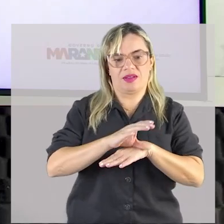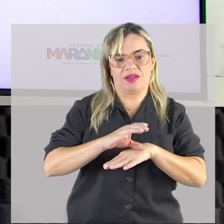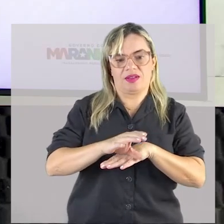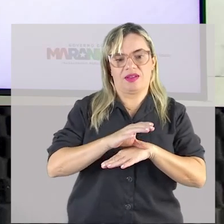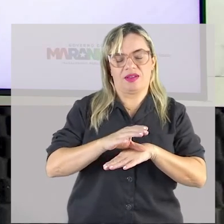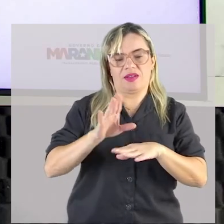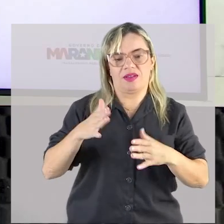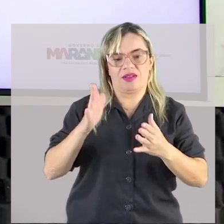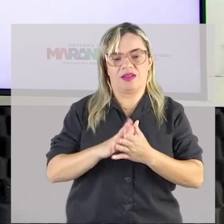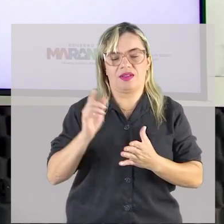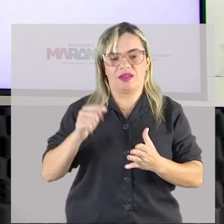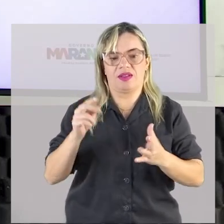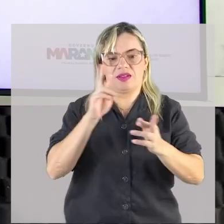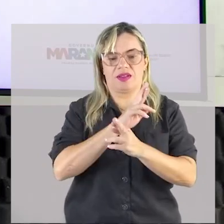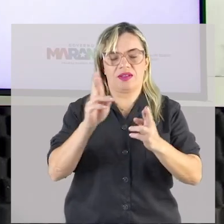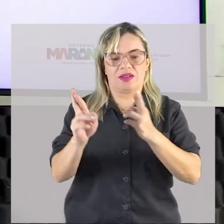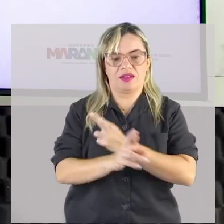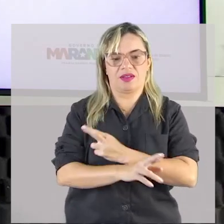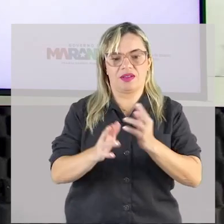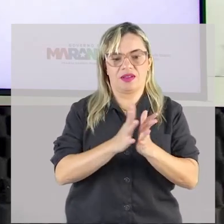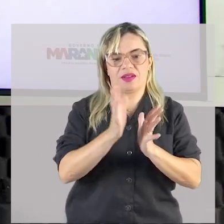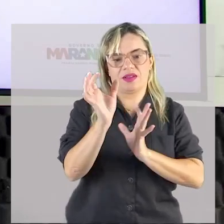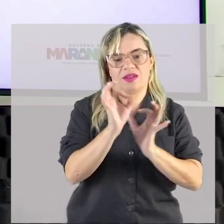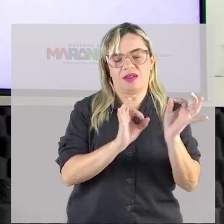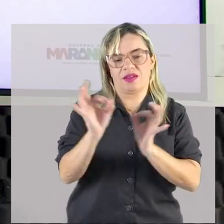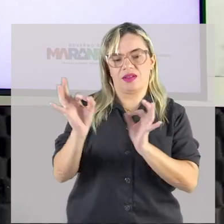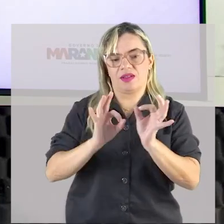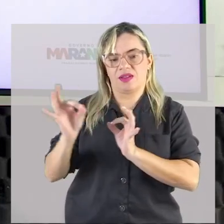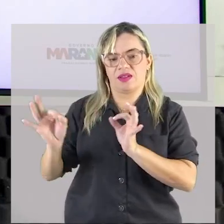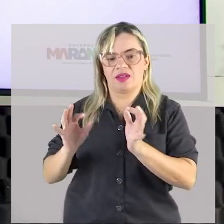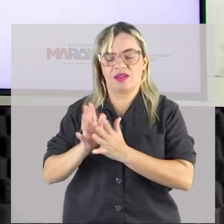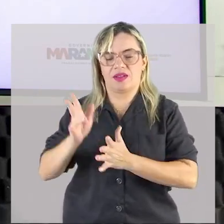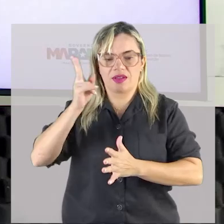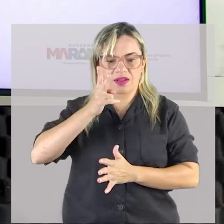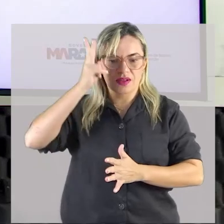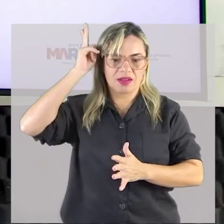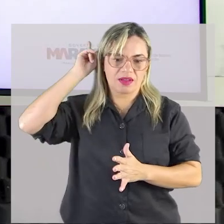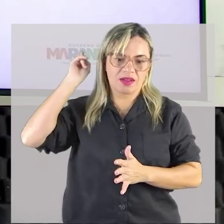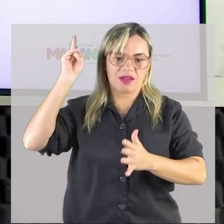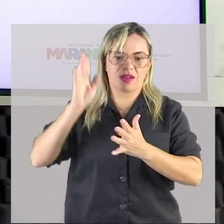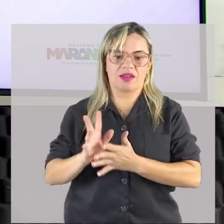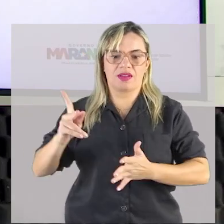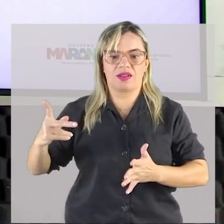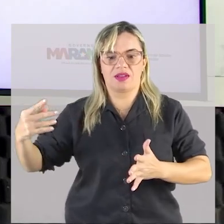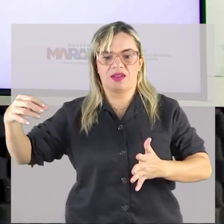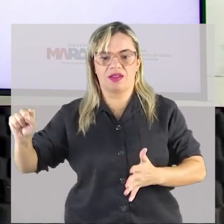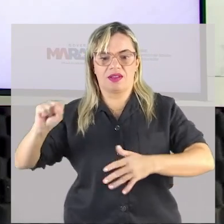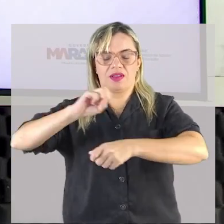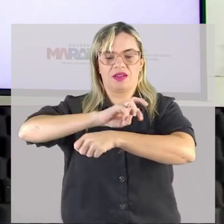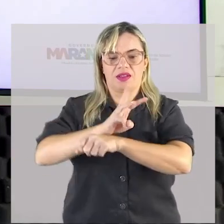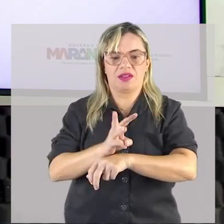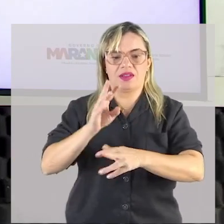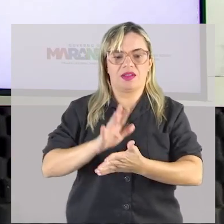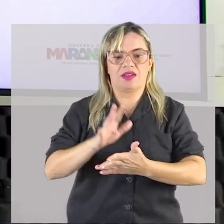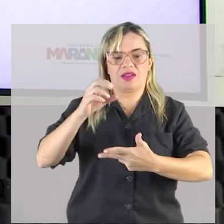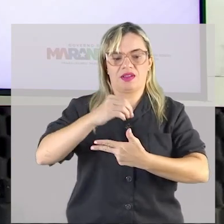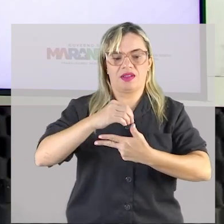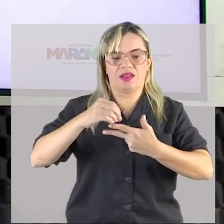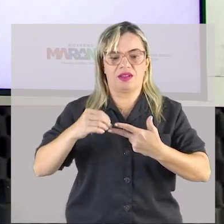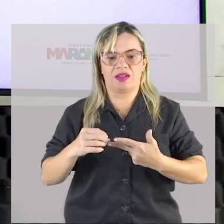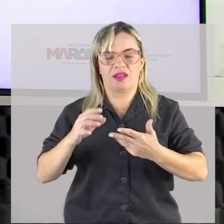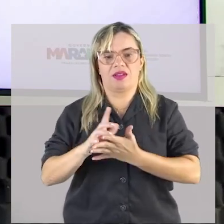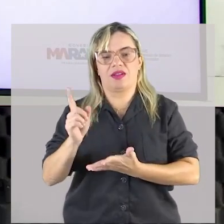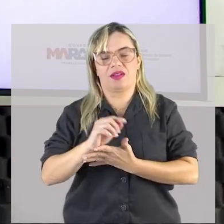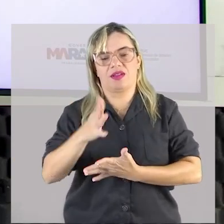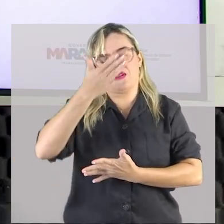aqui voltado para a preparação do vestibular PAS, né, da UEMA e do Enem, né?